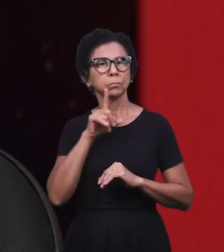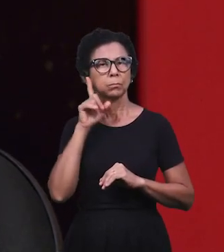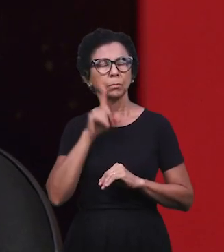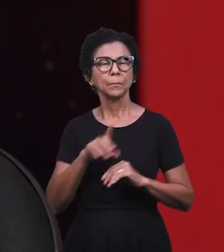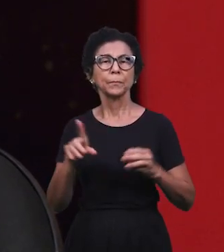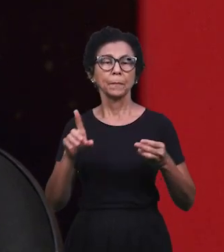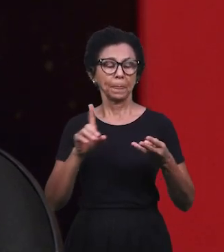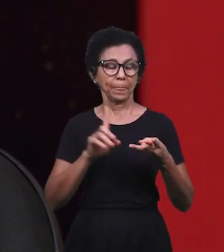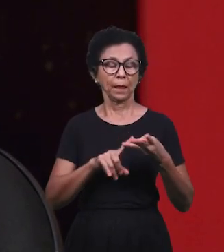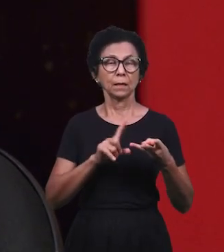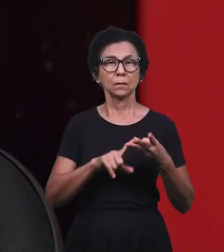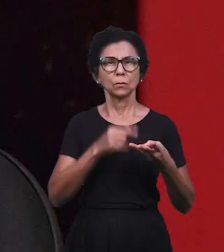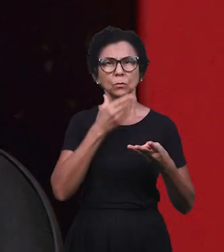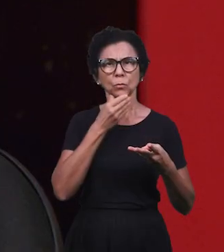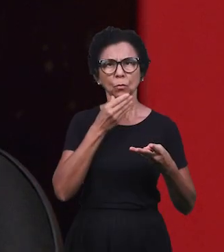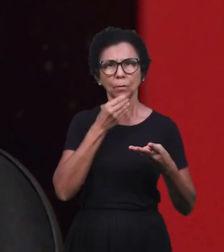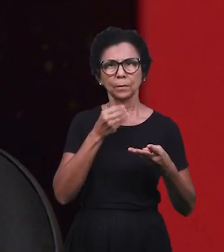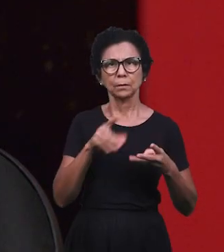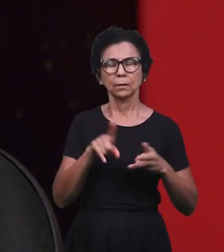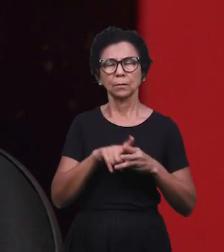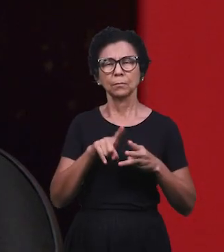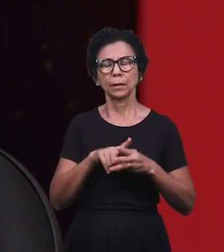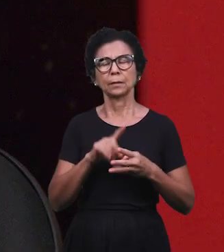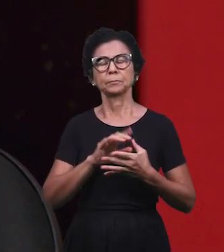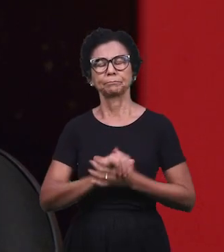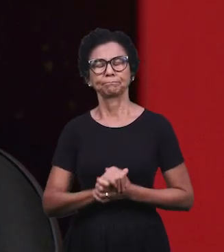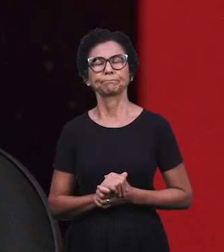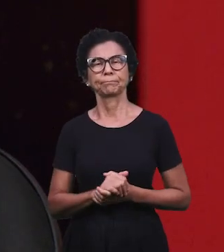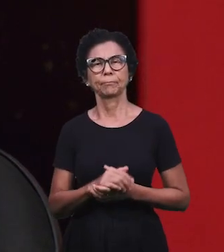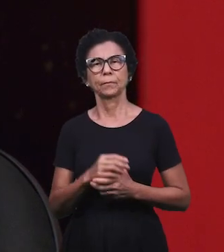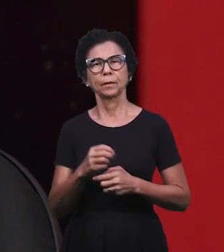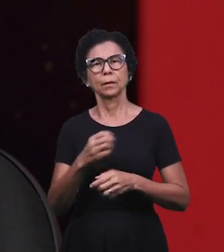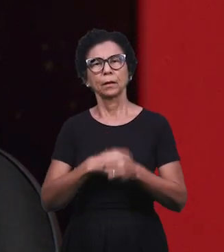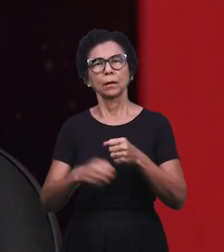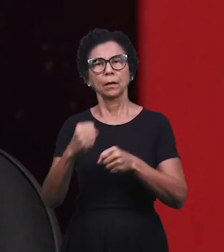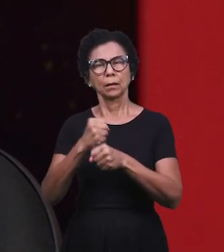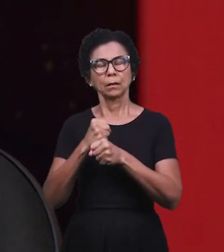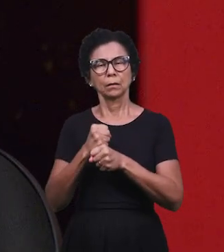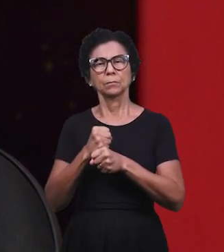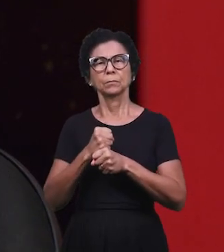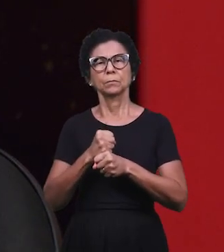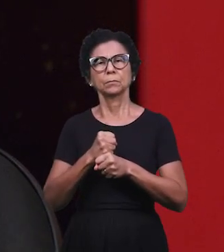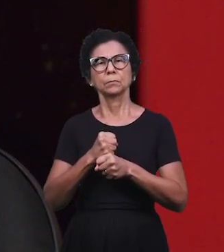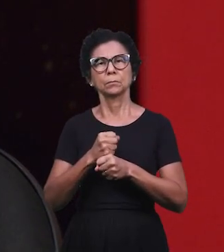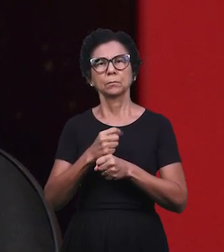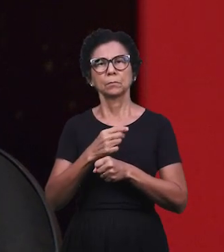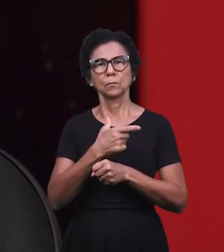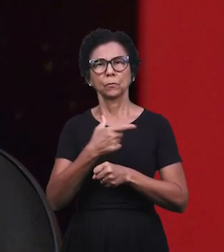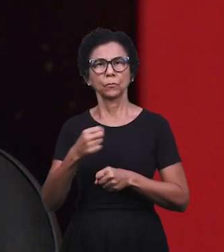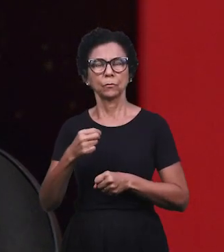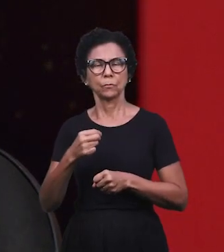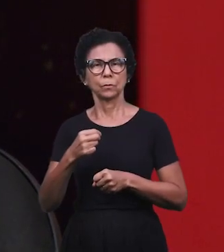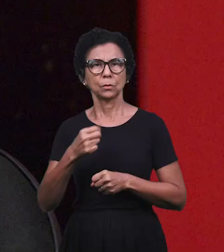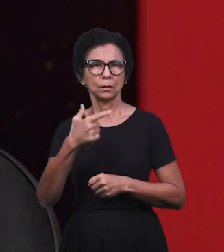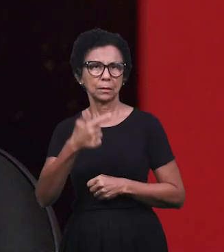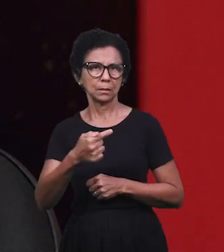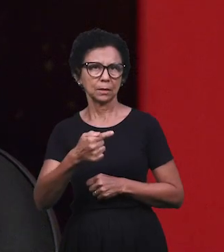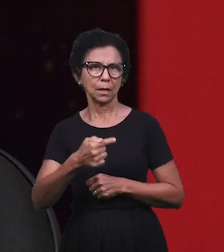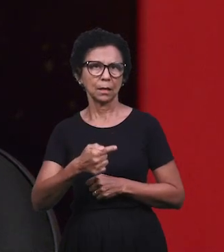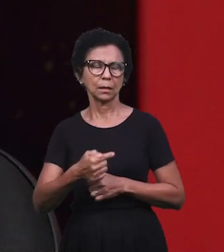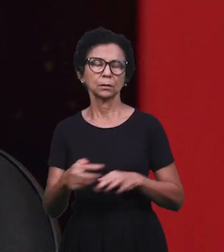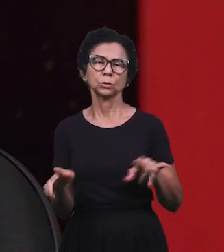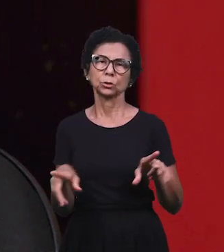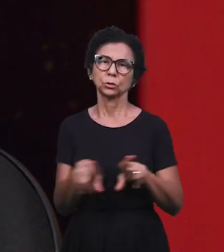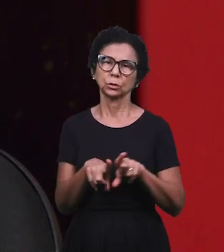de Química no ano de 2007. Então, ele é do Departamento de Físico-Química do Instituto Fritz Haber